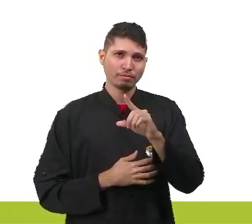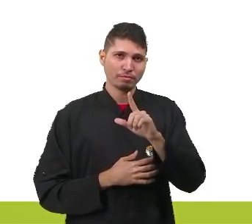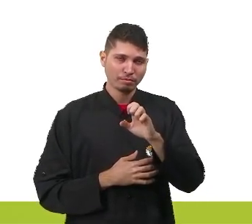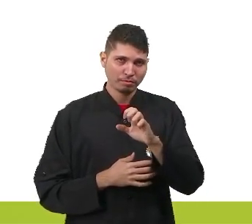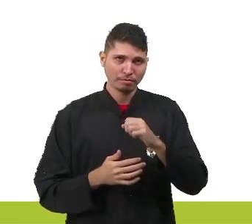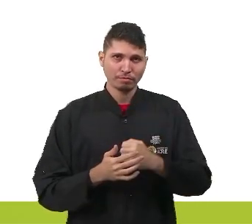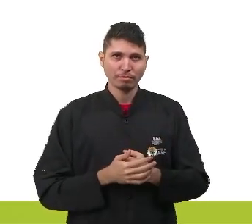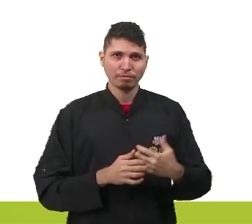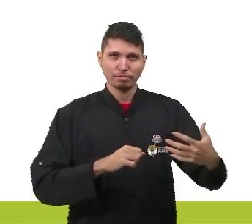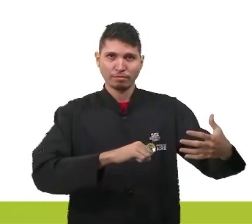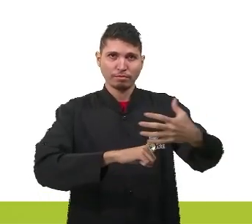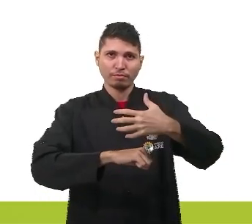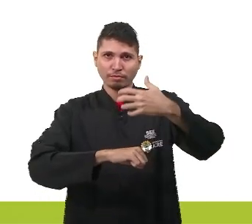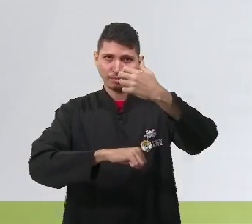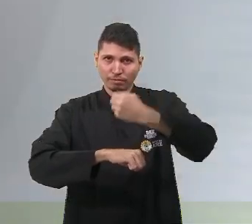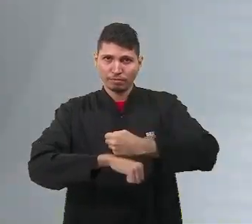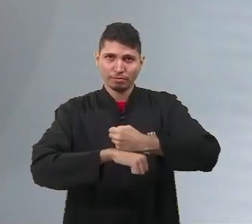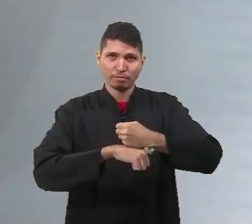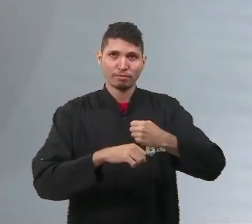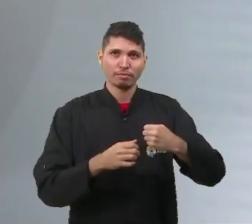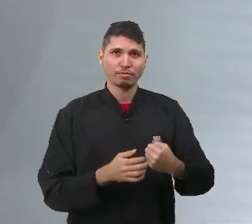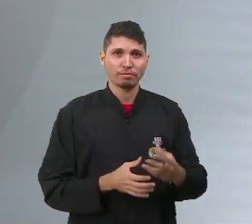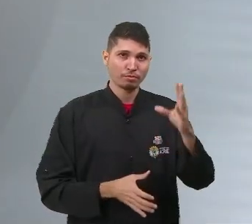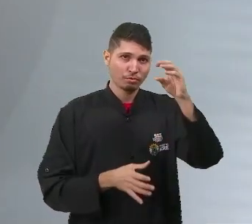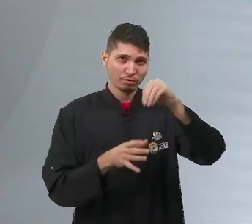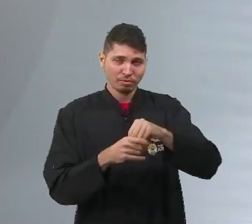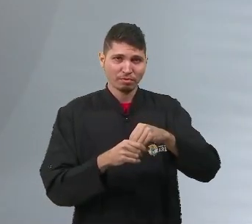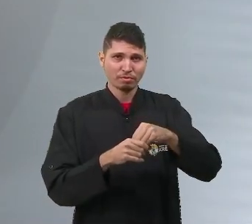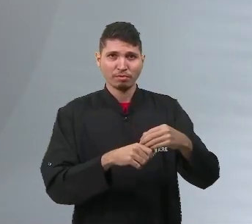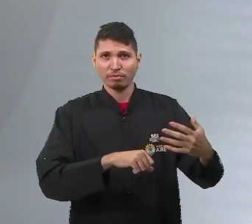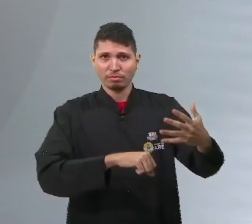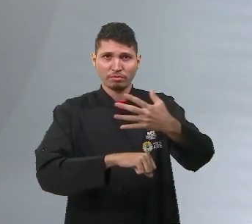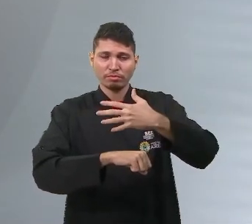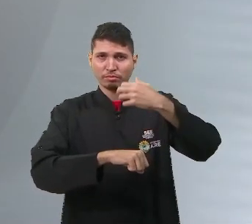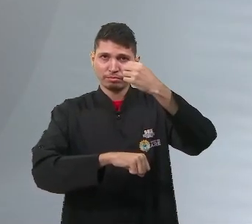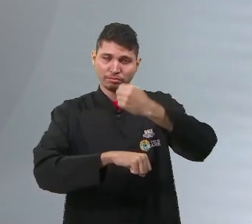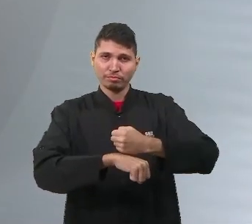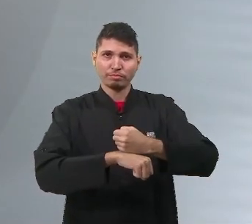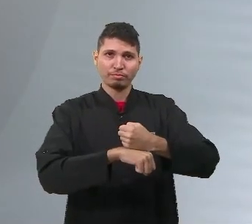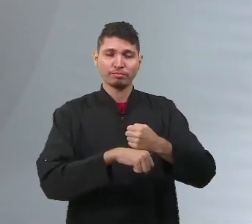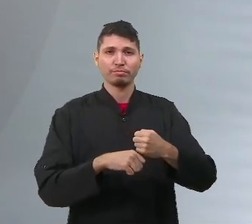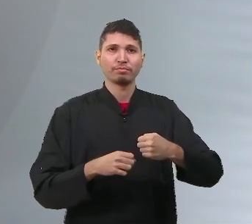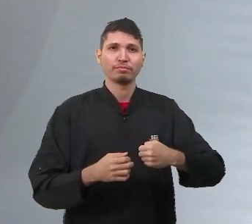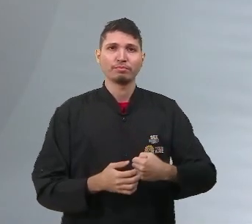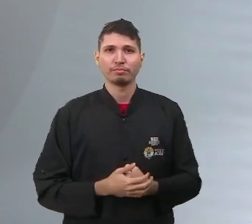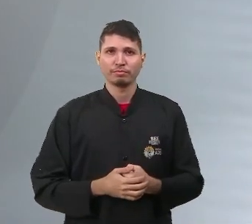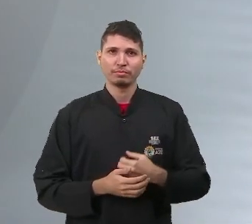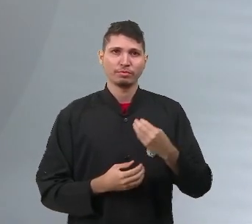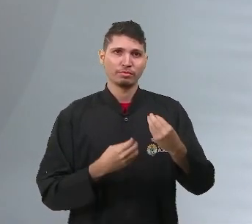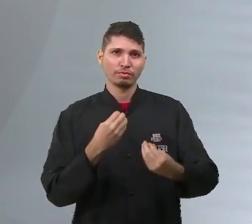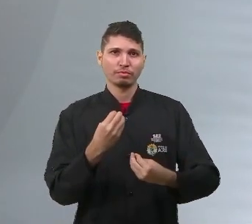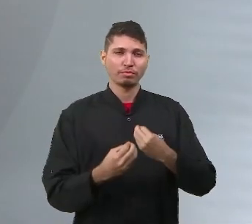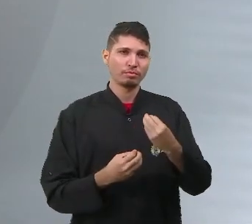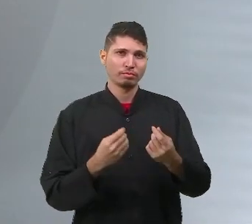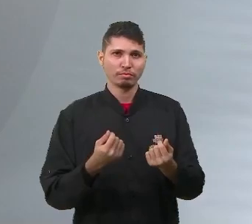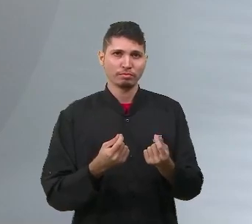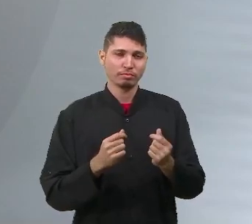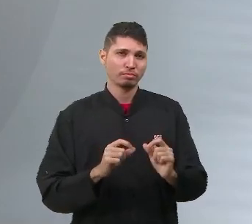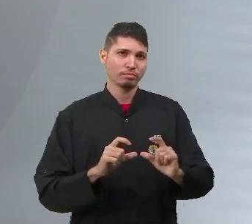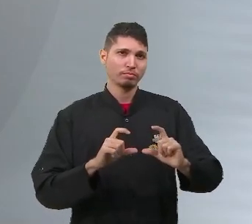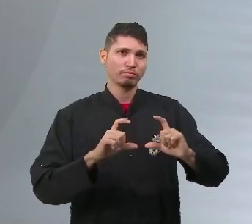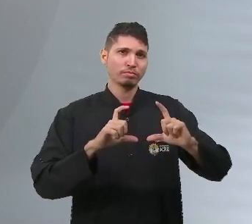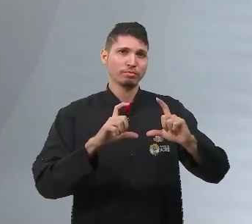do colonialismo. Dentro do colonialismo, você tem o pacto colonial. Como que um país conseguiria lucrar cada vez mais tendo